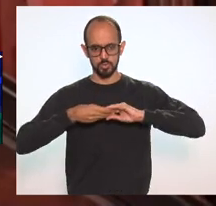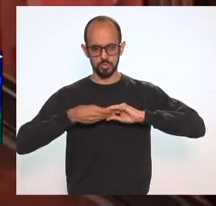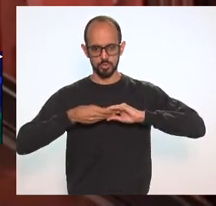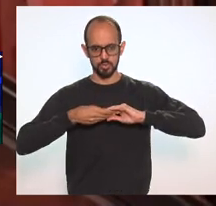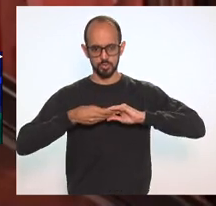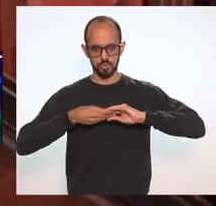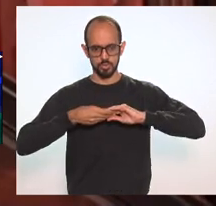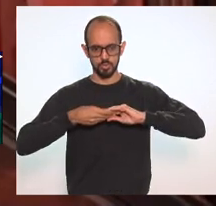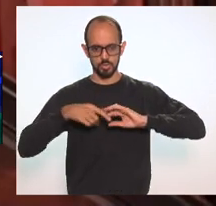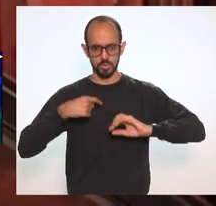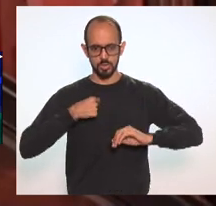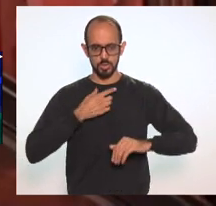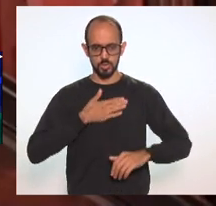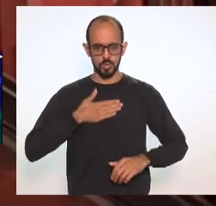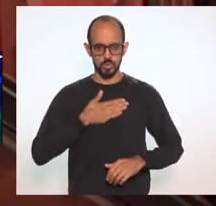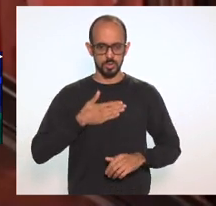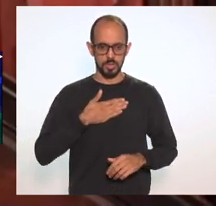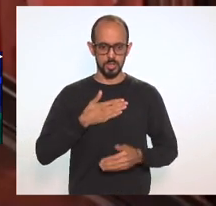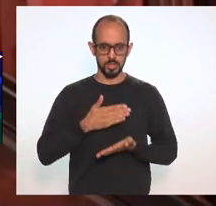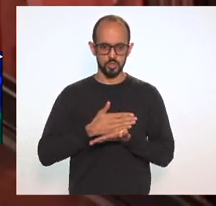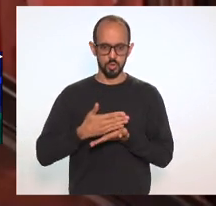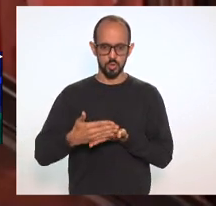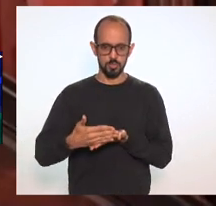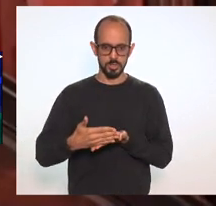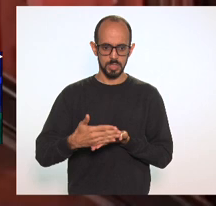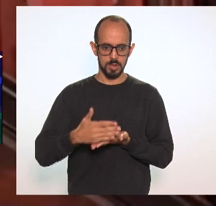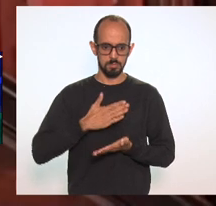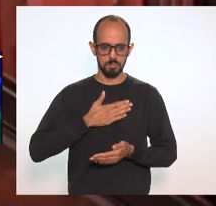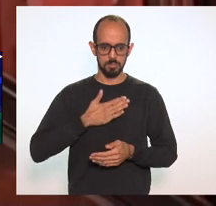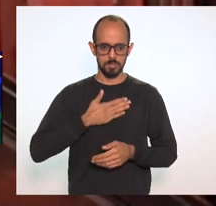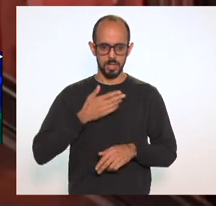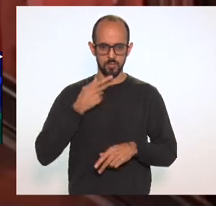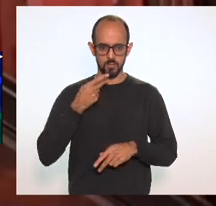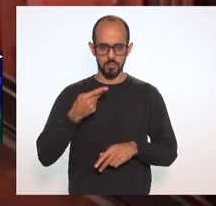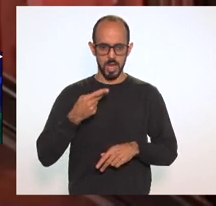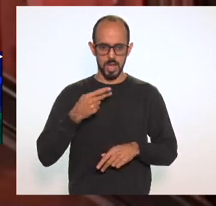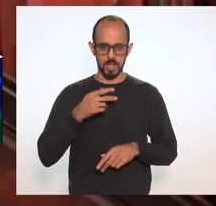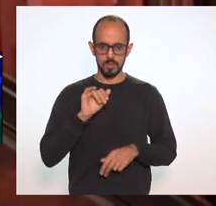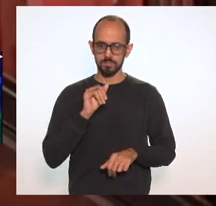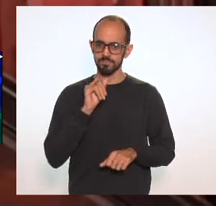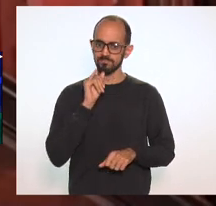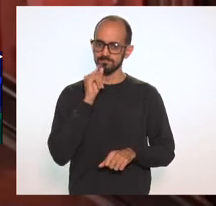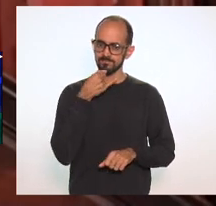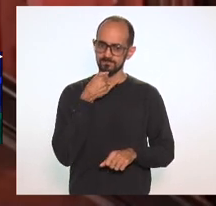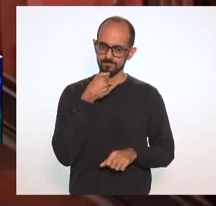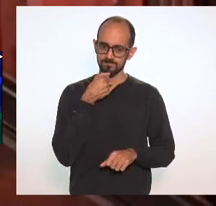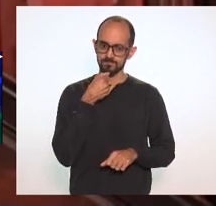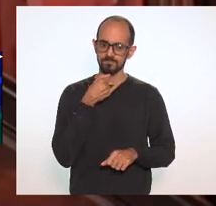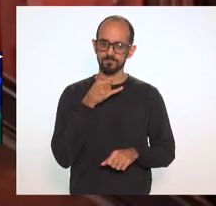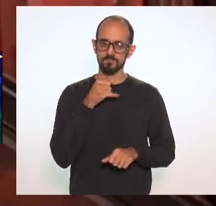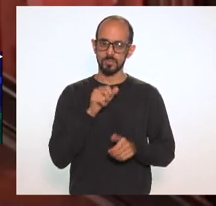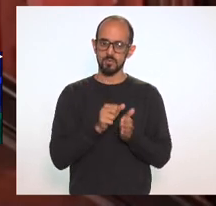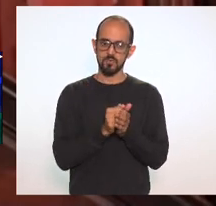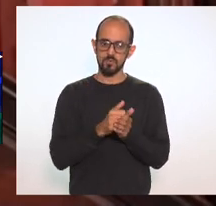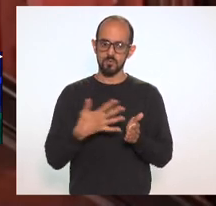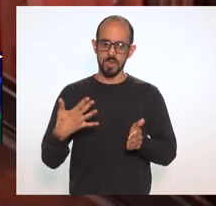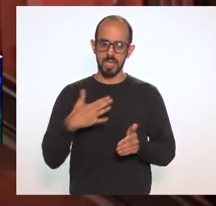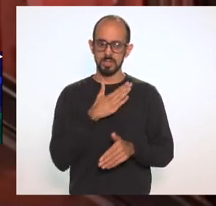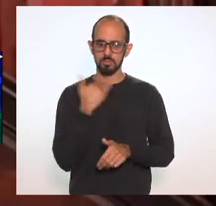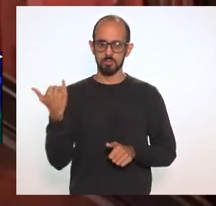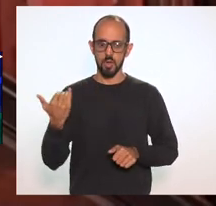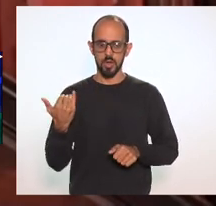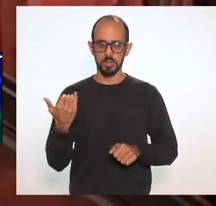presidente eu gostaria de começar a minha fala lamentando pelas milhares mortes